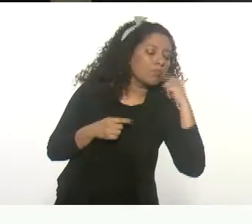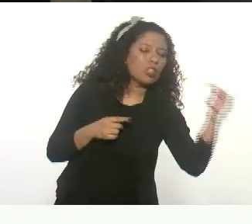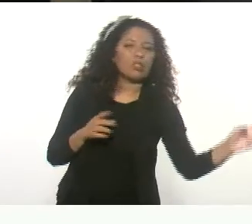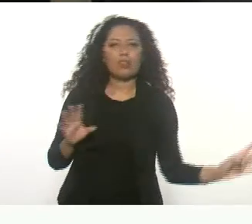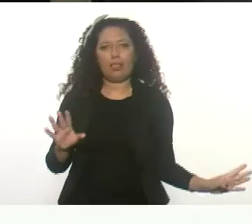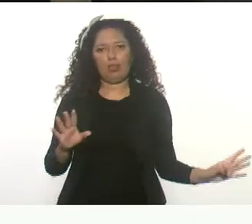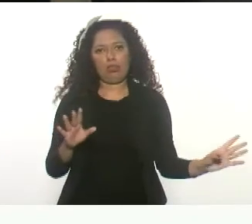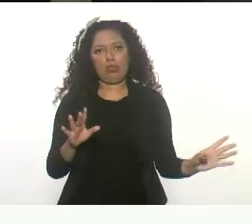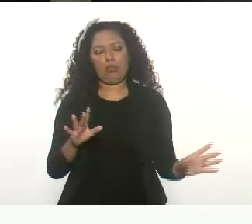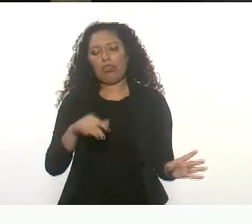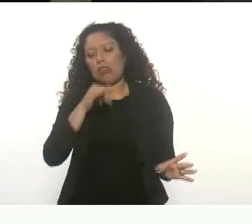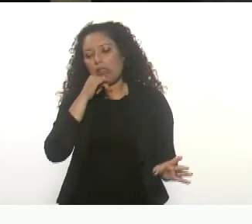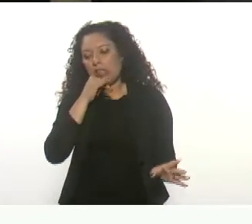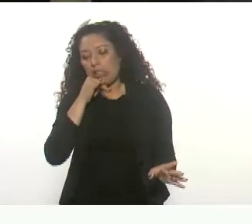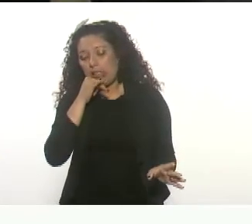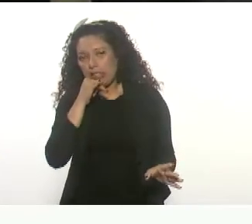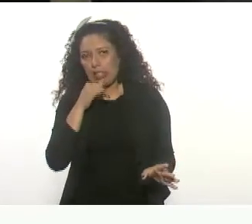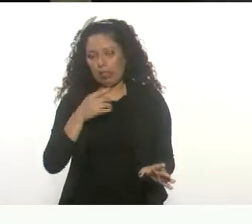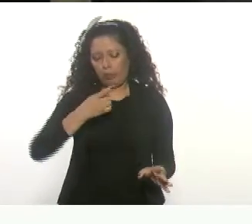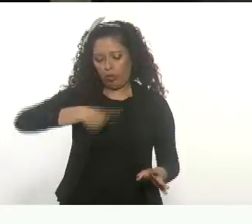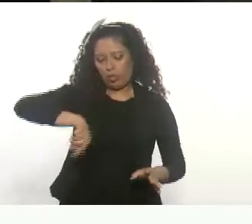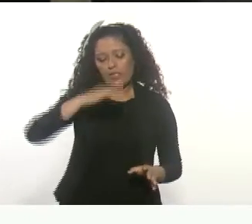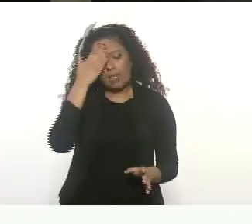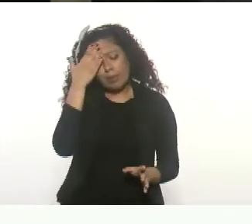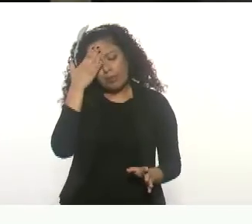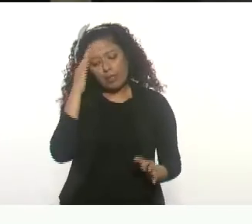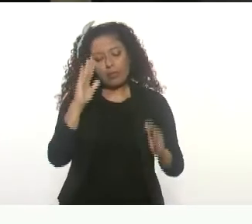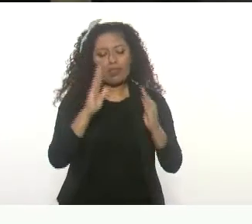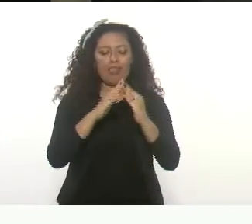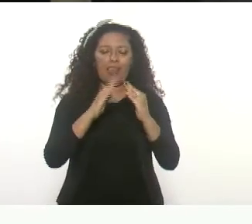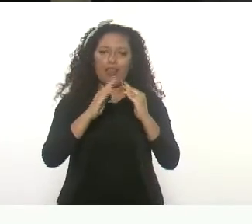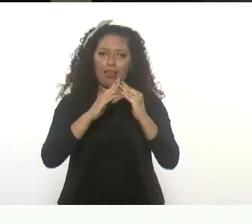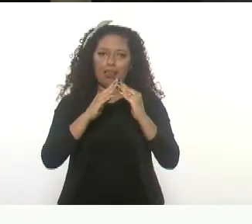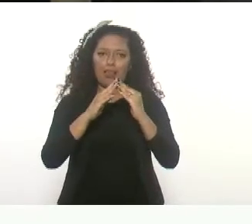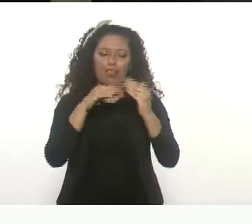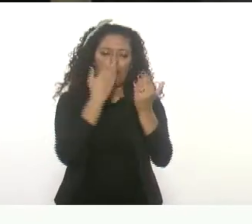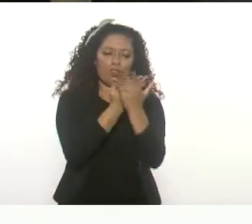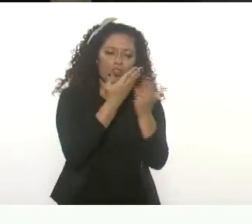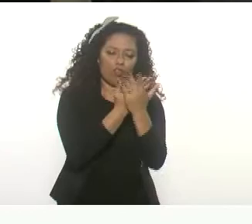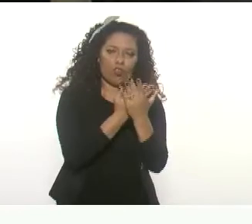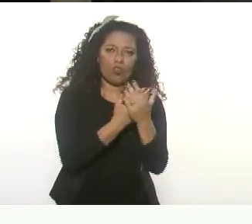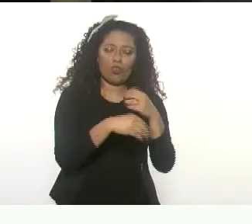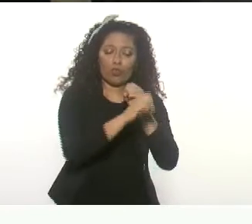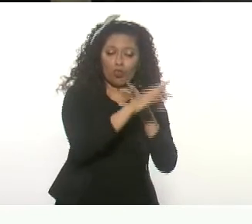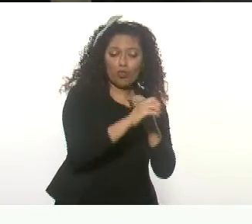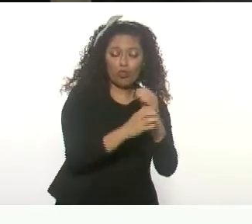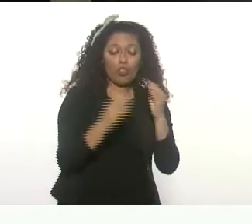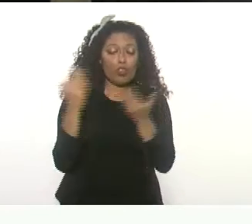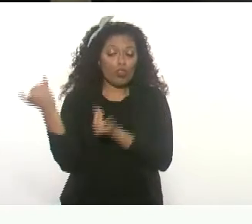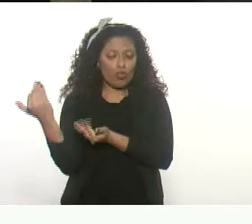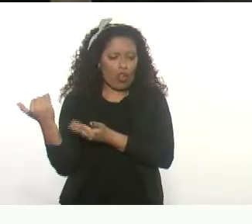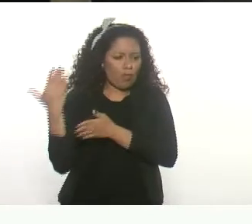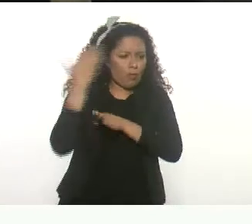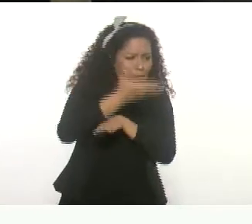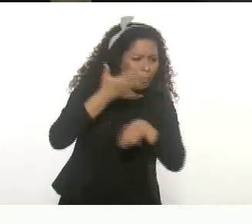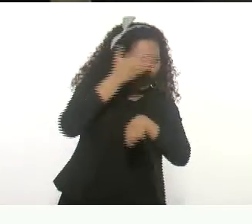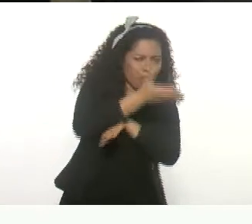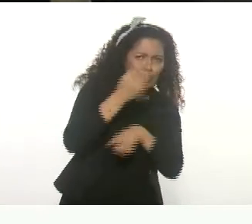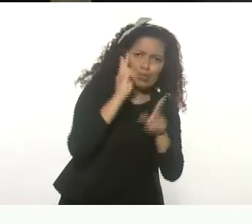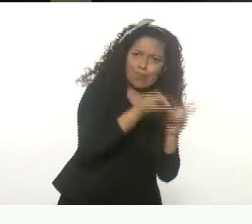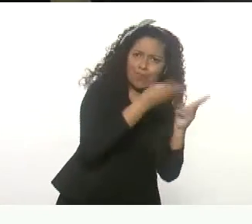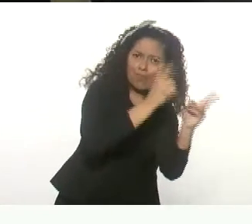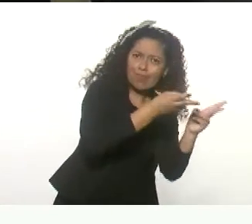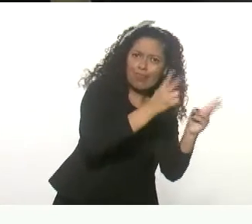na escola são as amizades, uma aula bem extrovertida, atividade física. Mas se ele encontrar isso